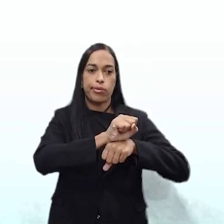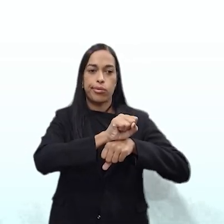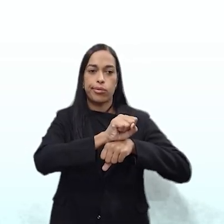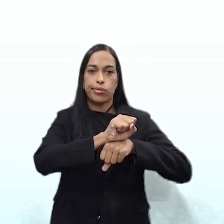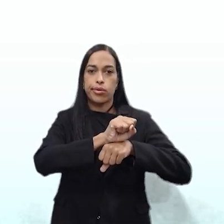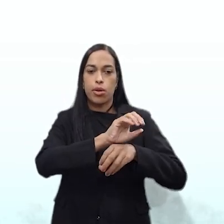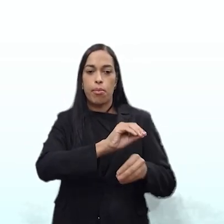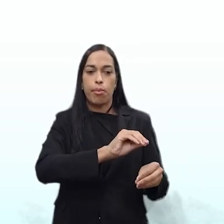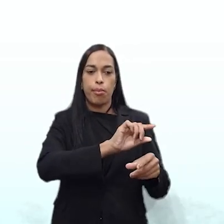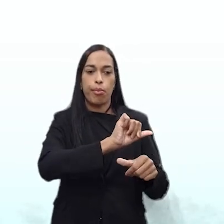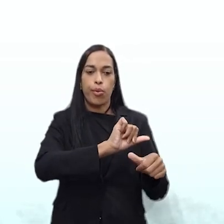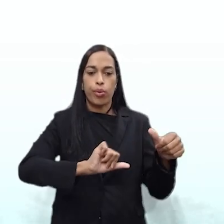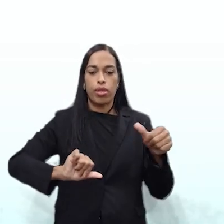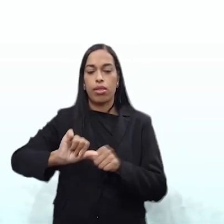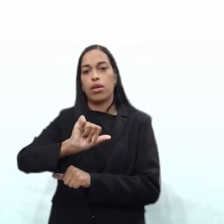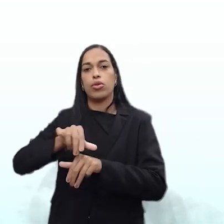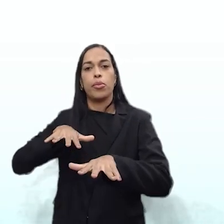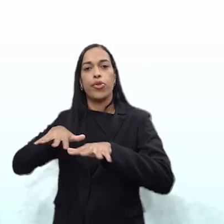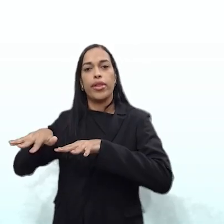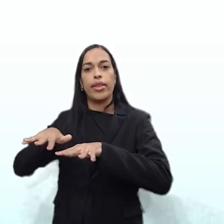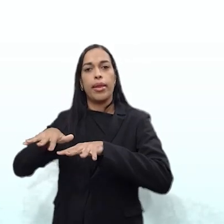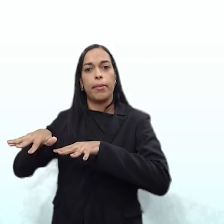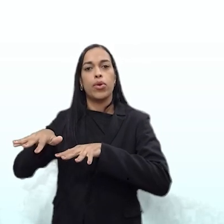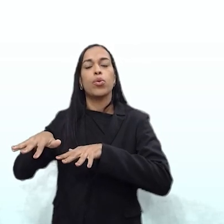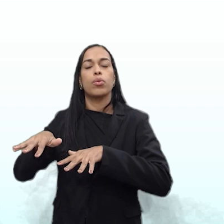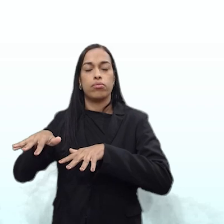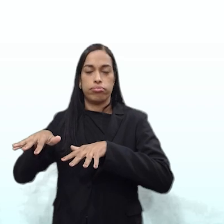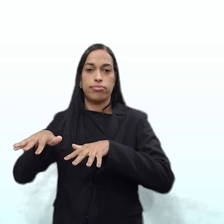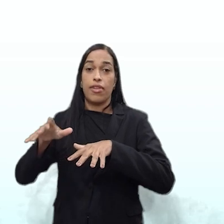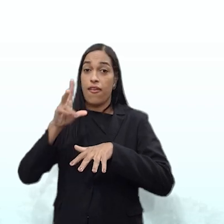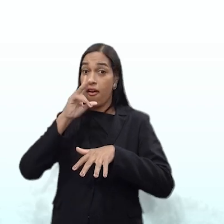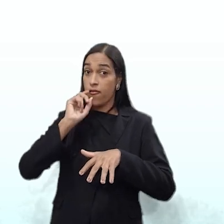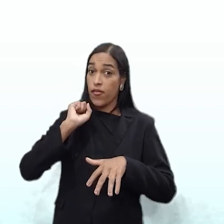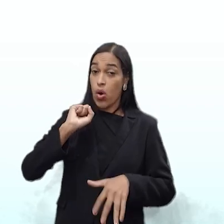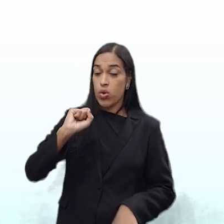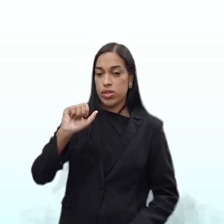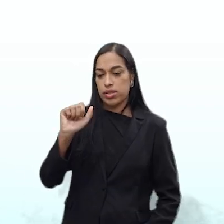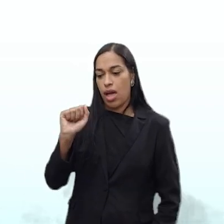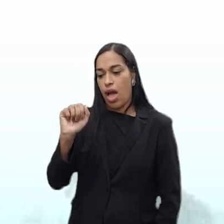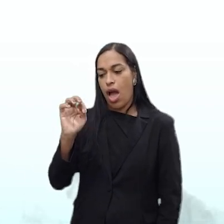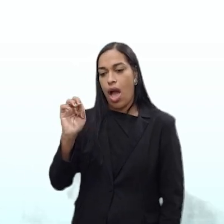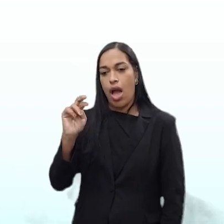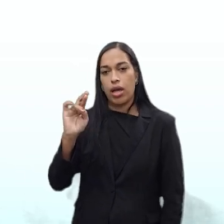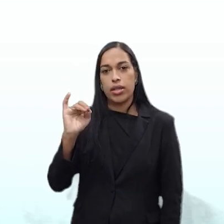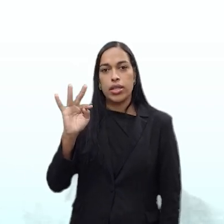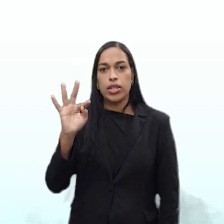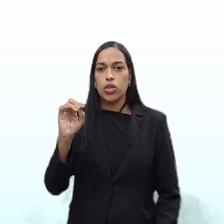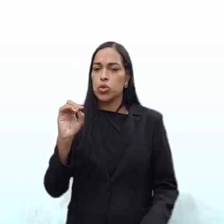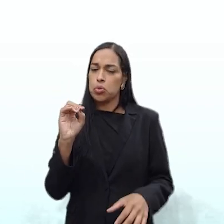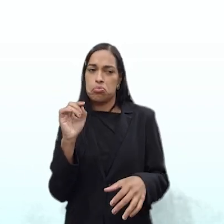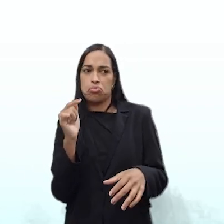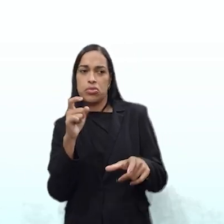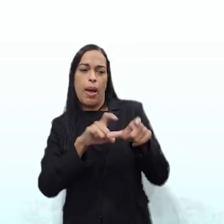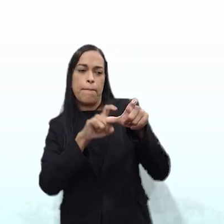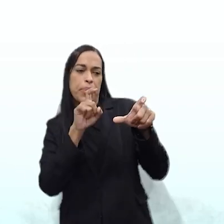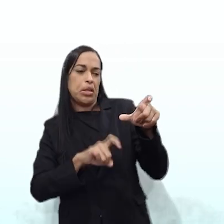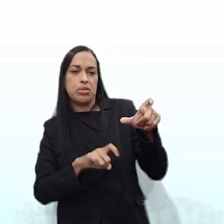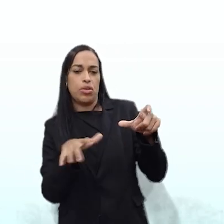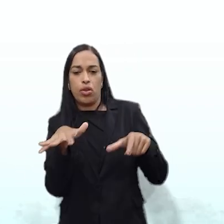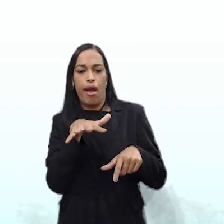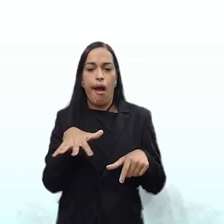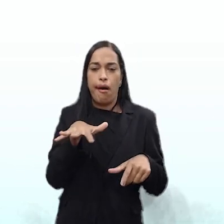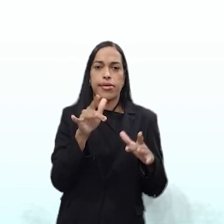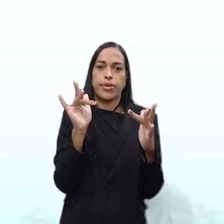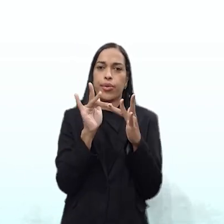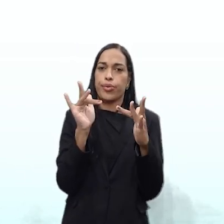atrito dinâmico. A força de atrito também é importante que ela independe da área de contato entre as suas superfícies. Pois é,